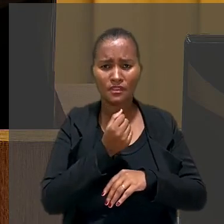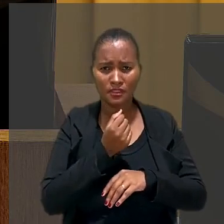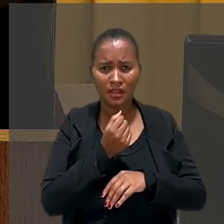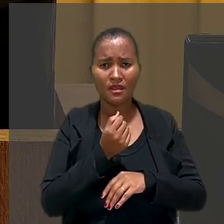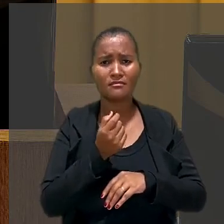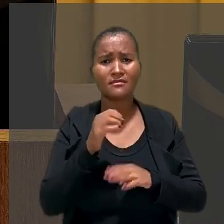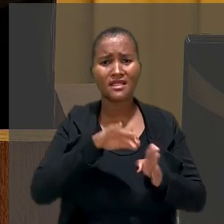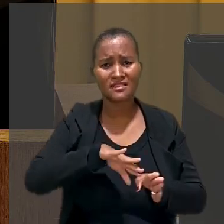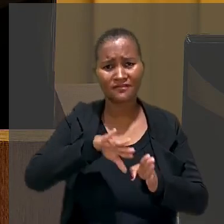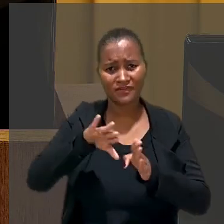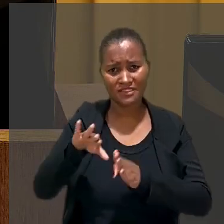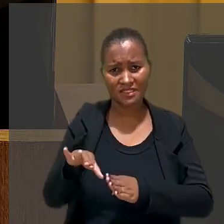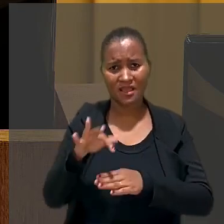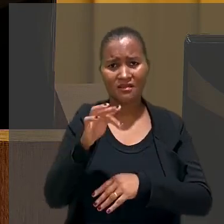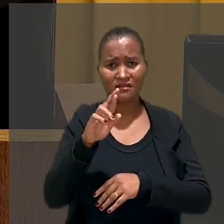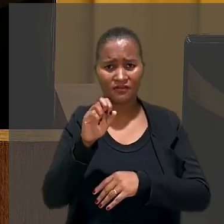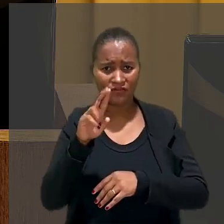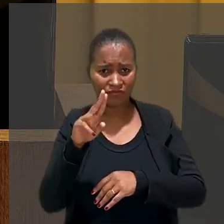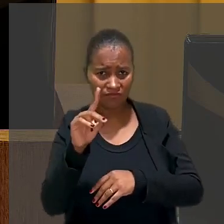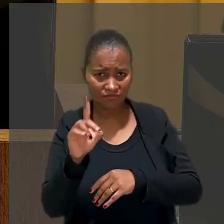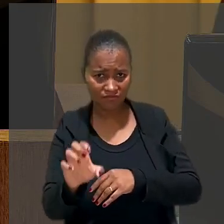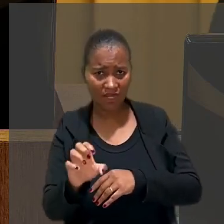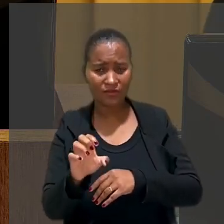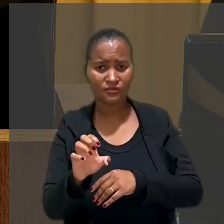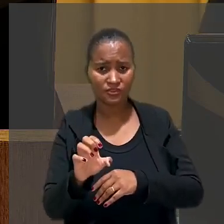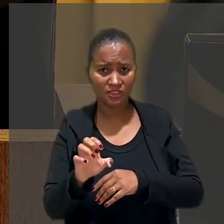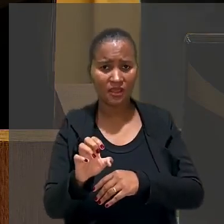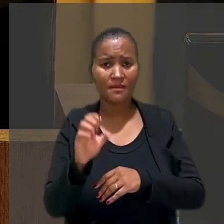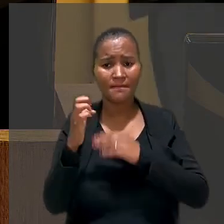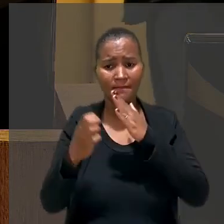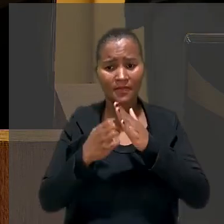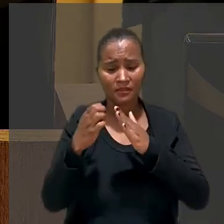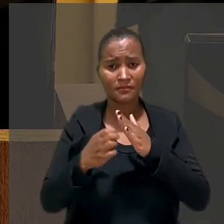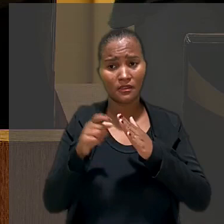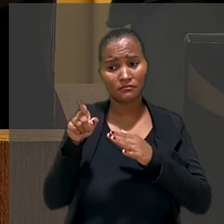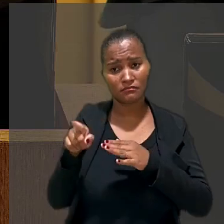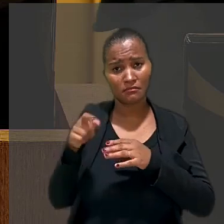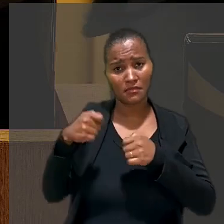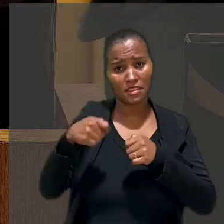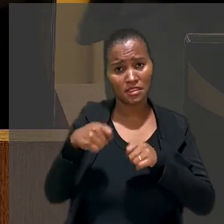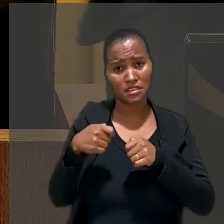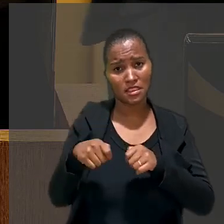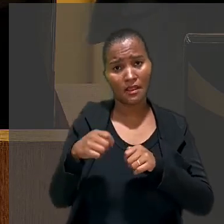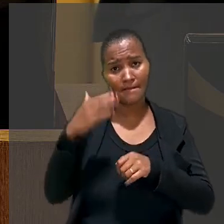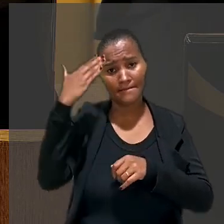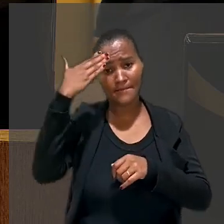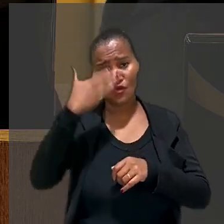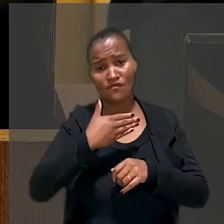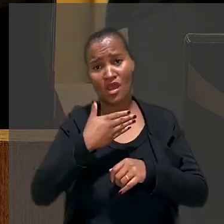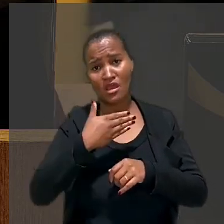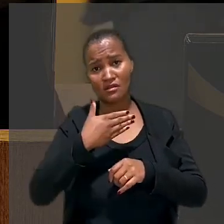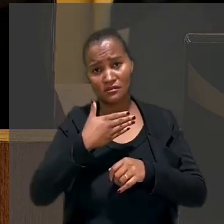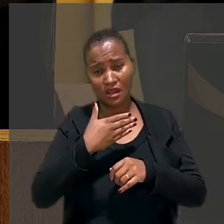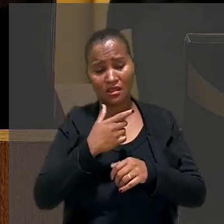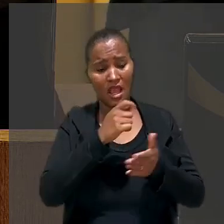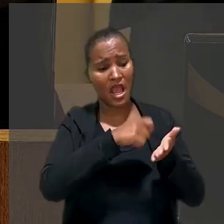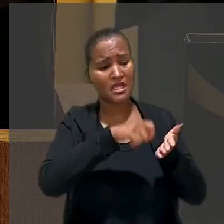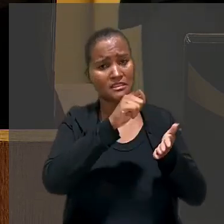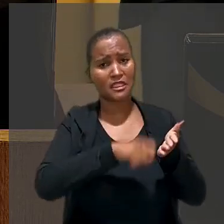se afastar a caracterização de fraude processual pela reclamada, caberia a esta provar que a autoria